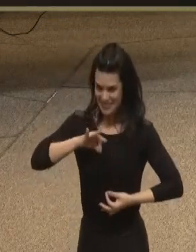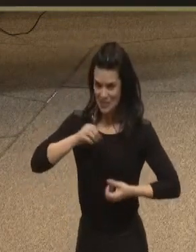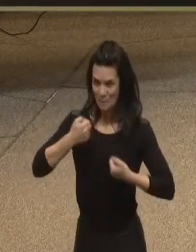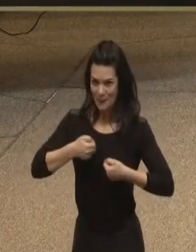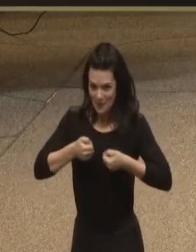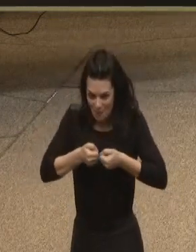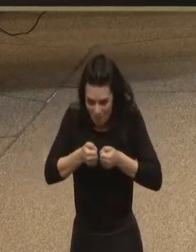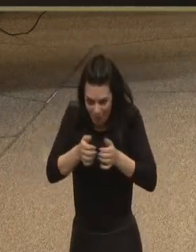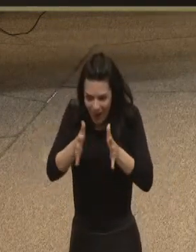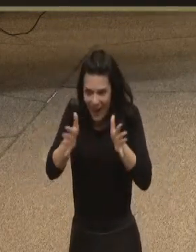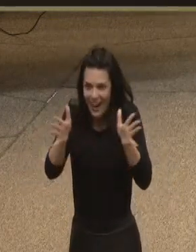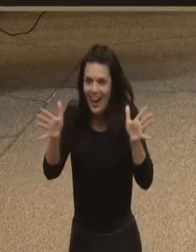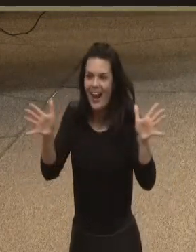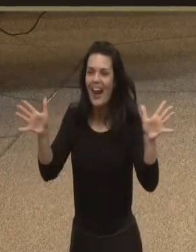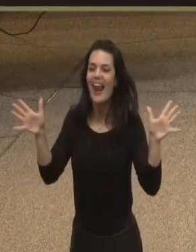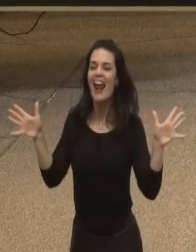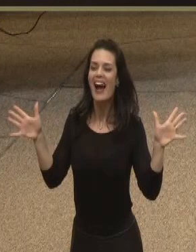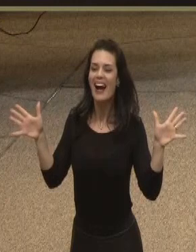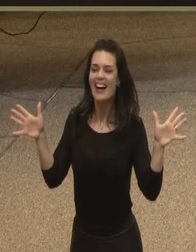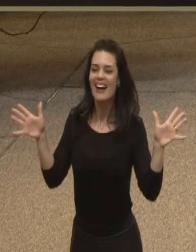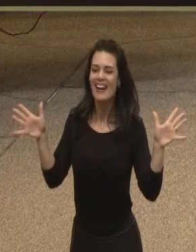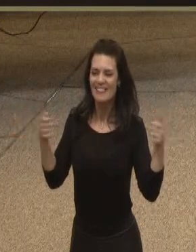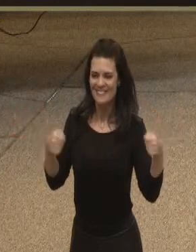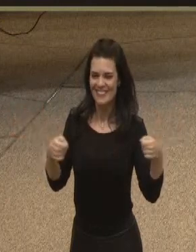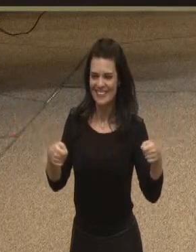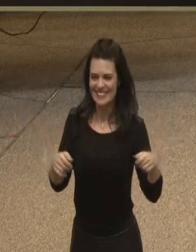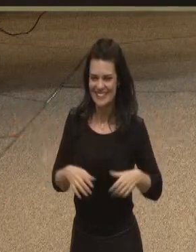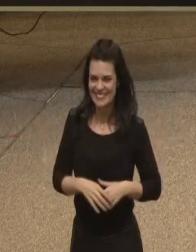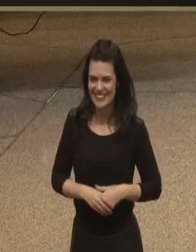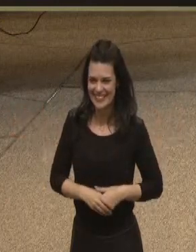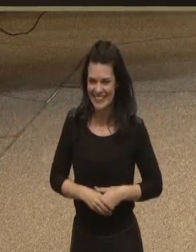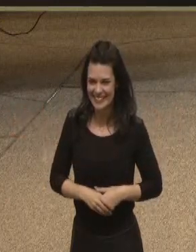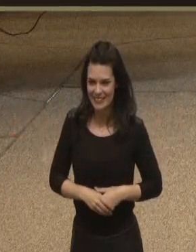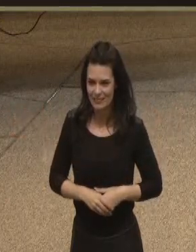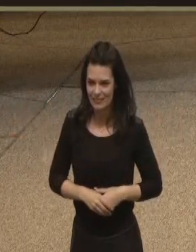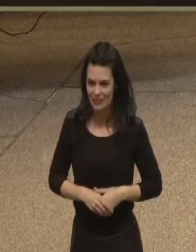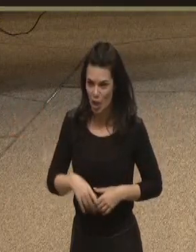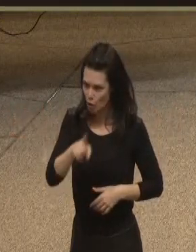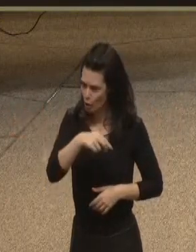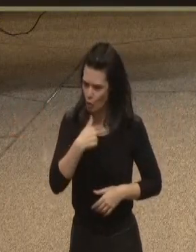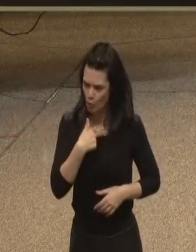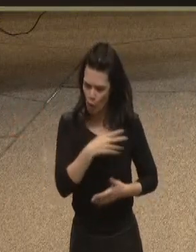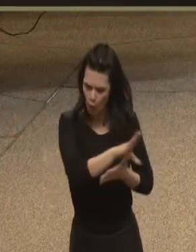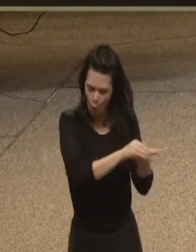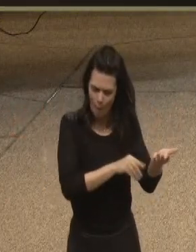não sejamos surdos como foram os nossos irmãos ali naquele tempo.